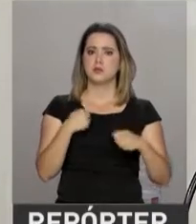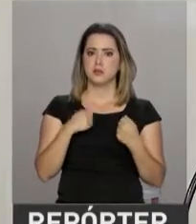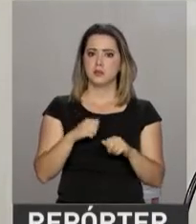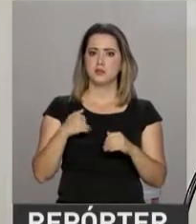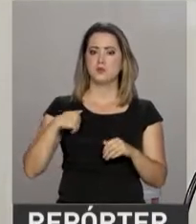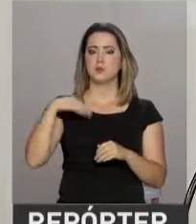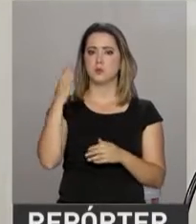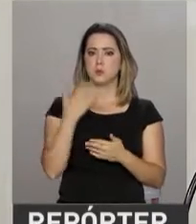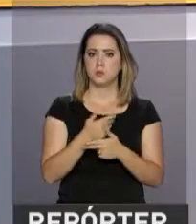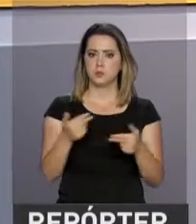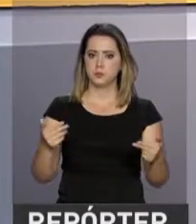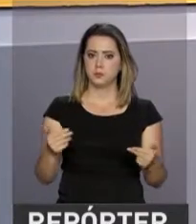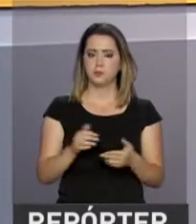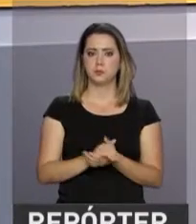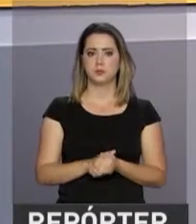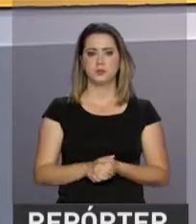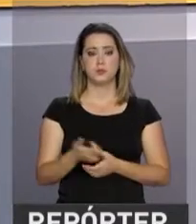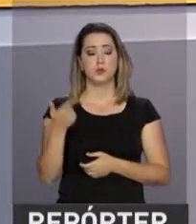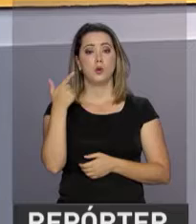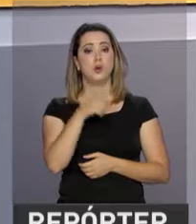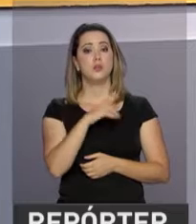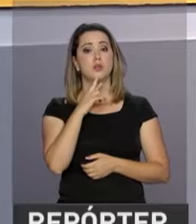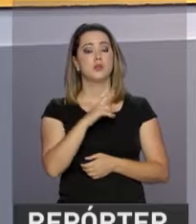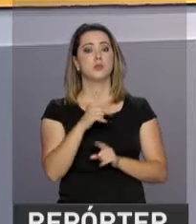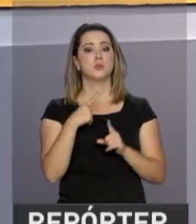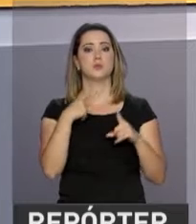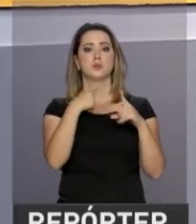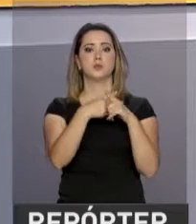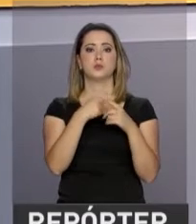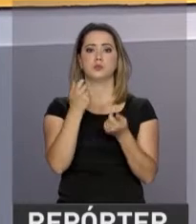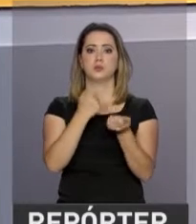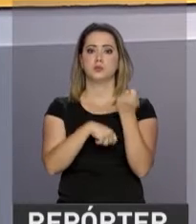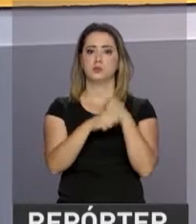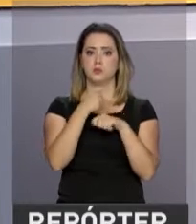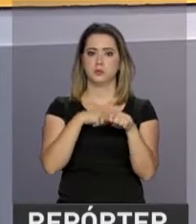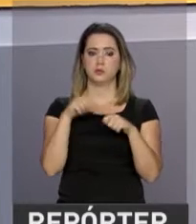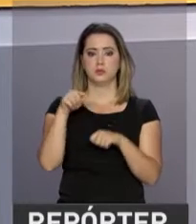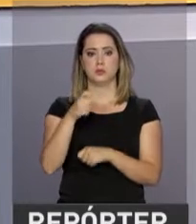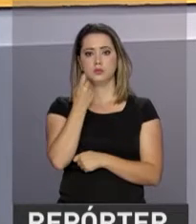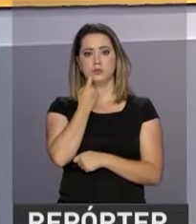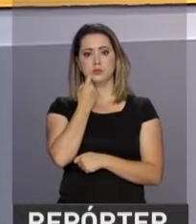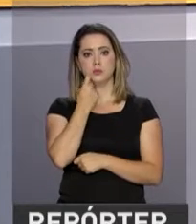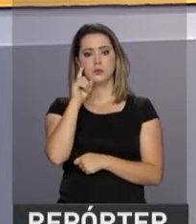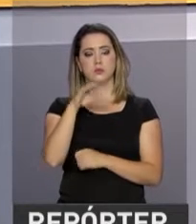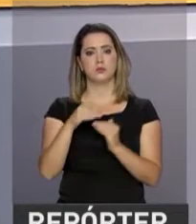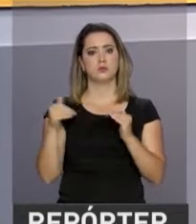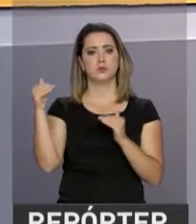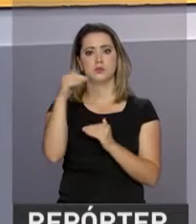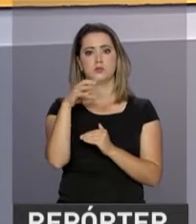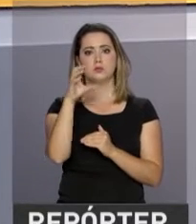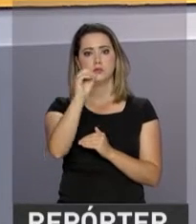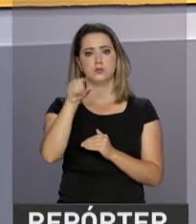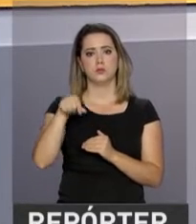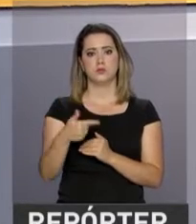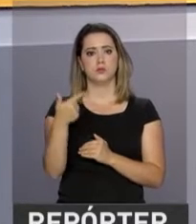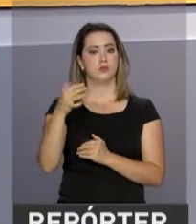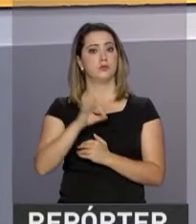está produzindo. Outro resultado positivo da economia nesta sexta-feira foi o crescimento